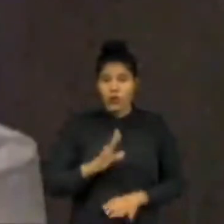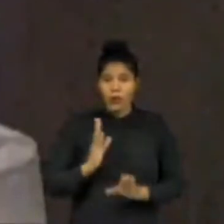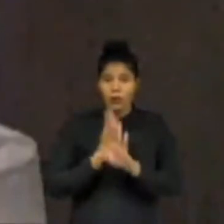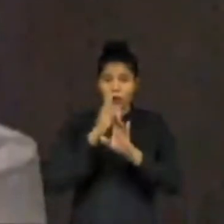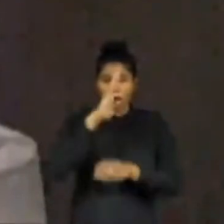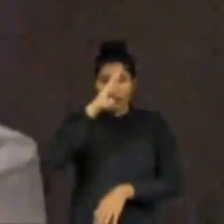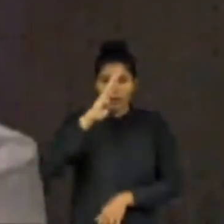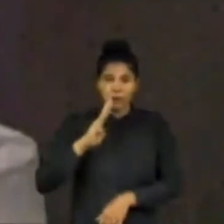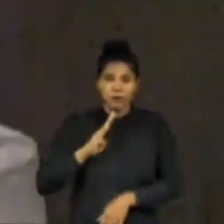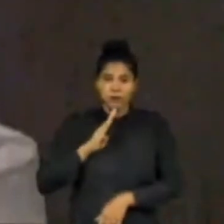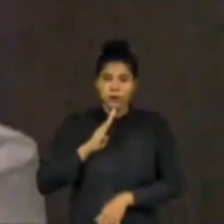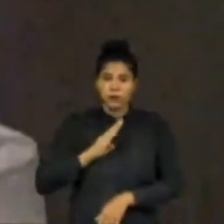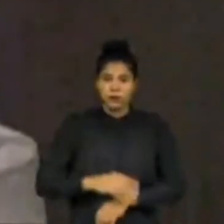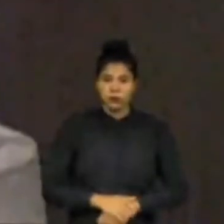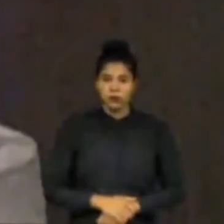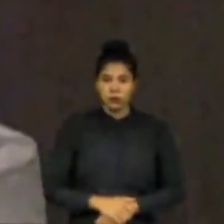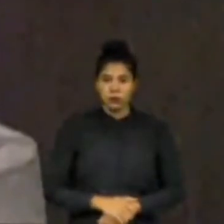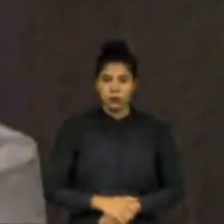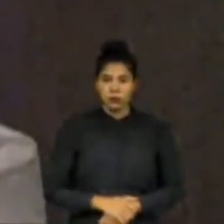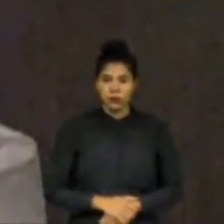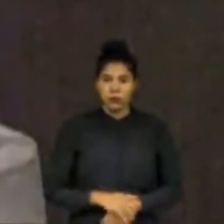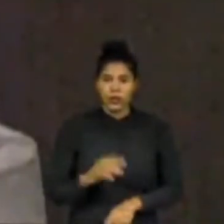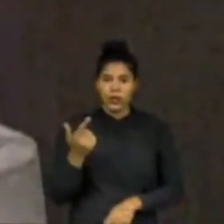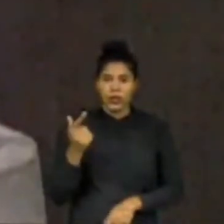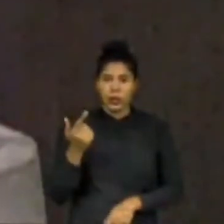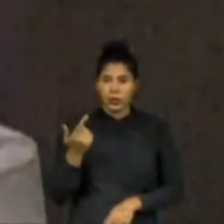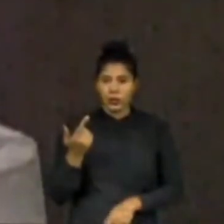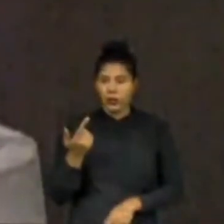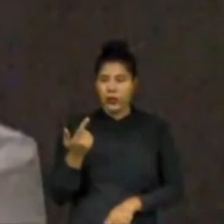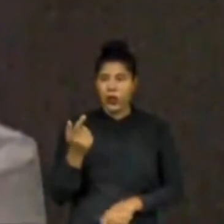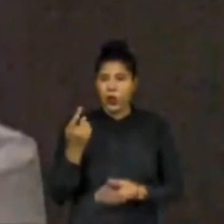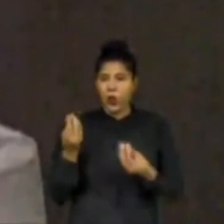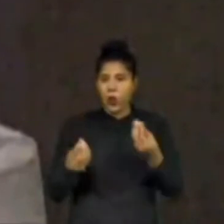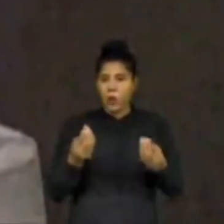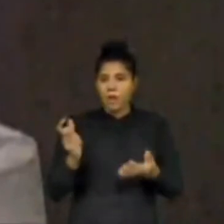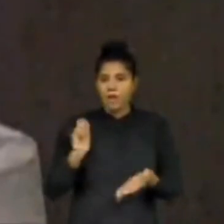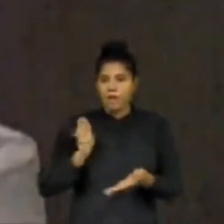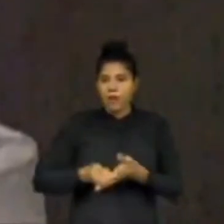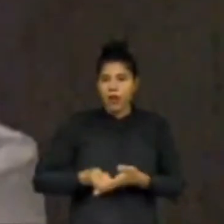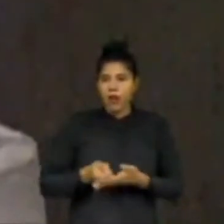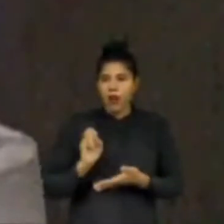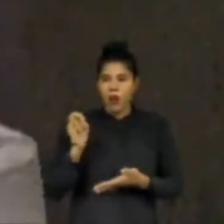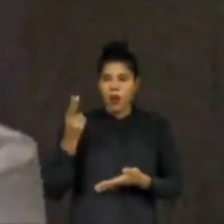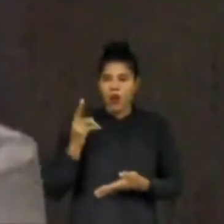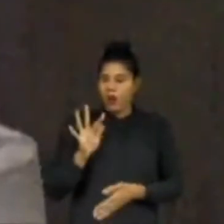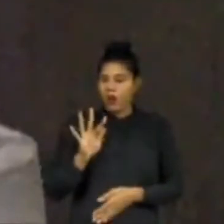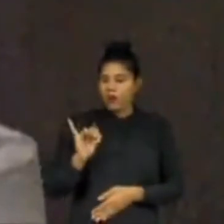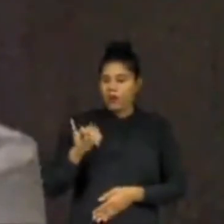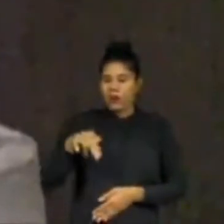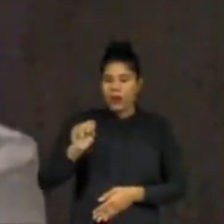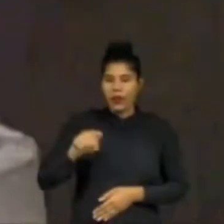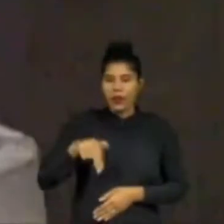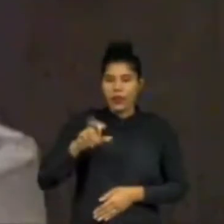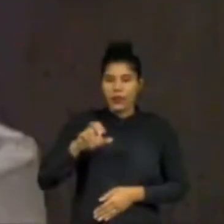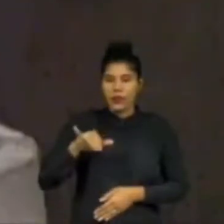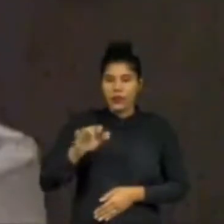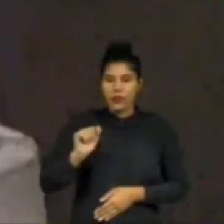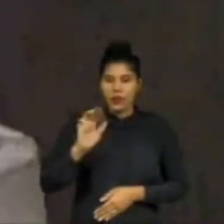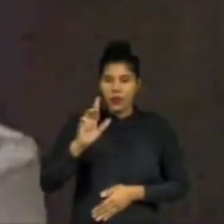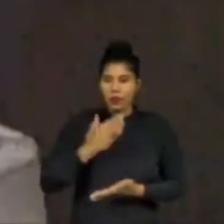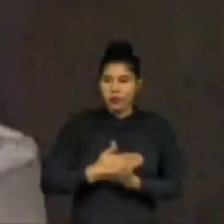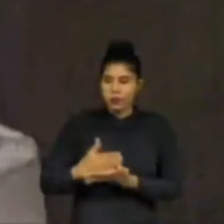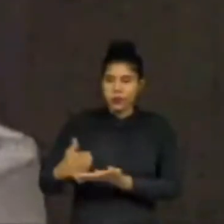do acesso à universidade pública. Não tem financiamento privado. Não tem financiamento privado. Portanto, eu queria aqui me